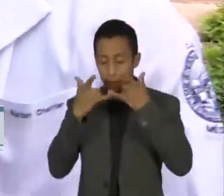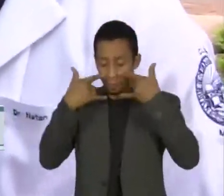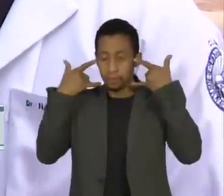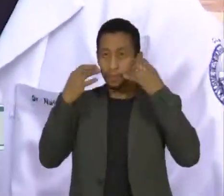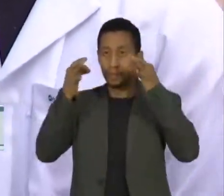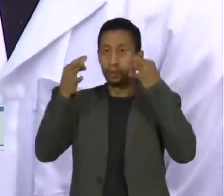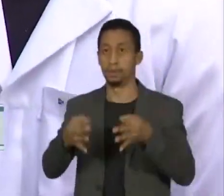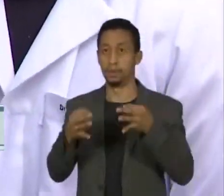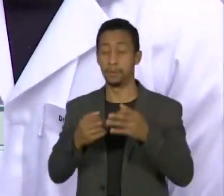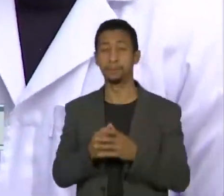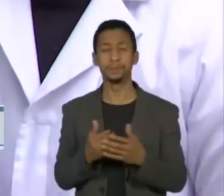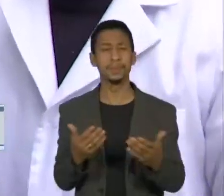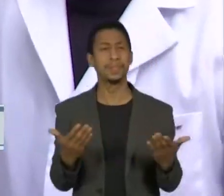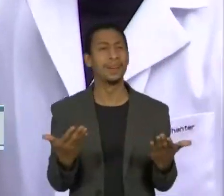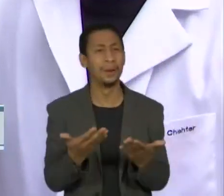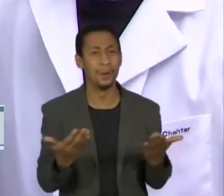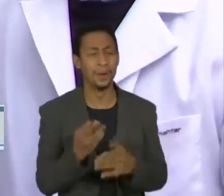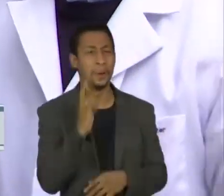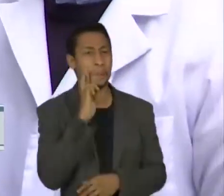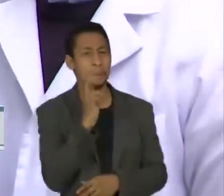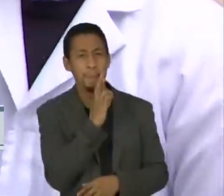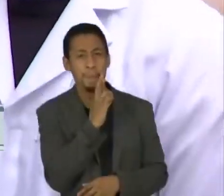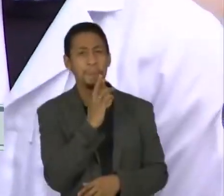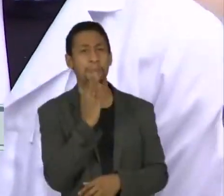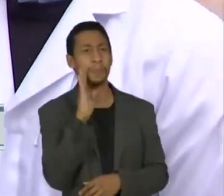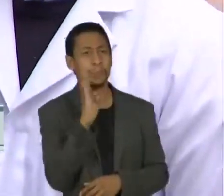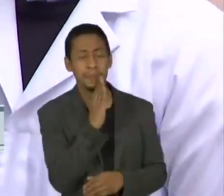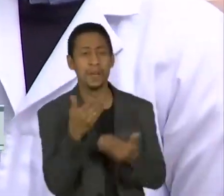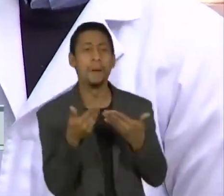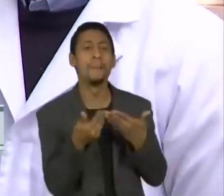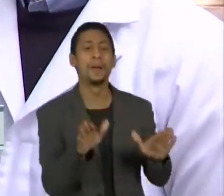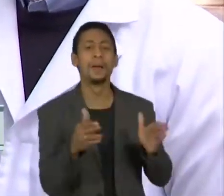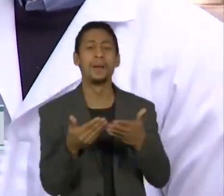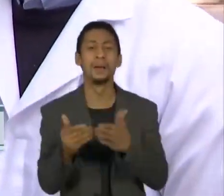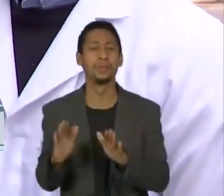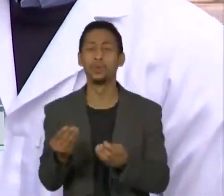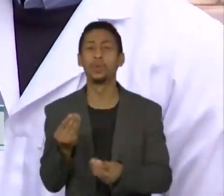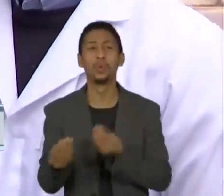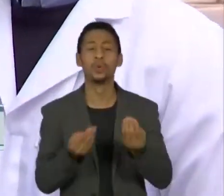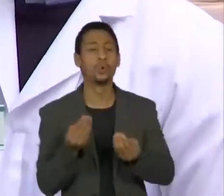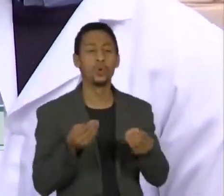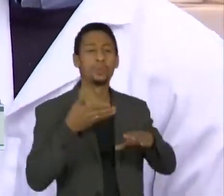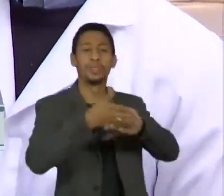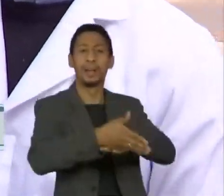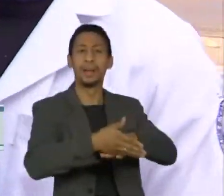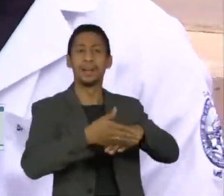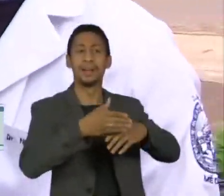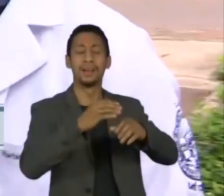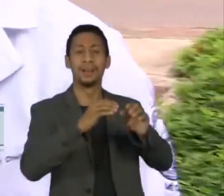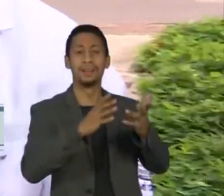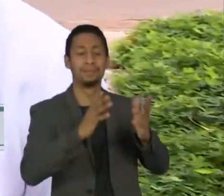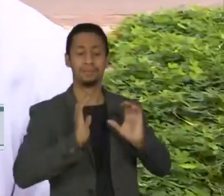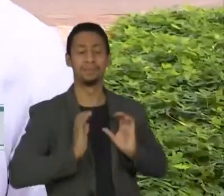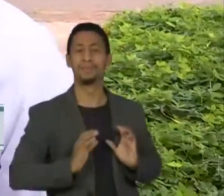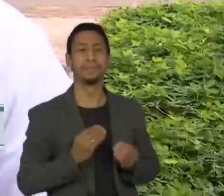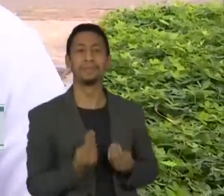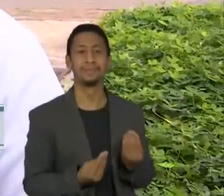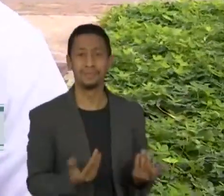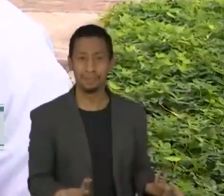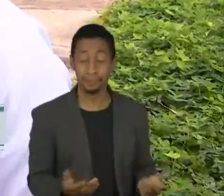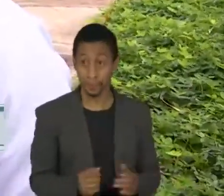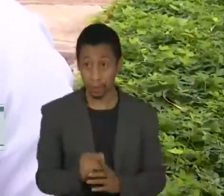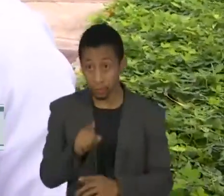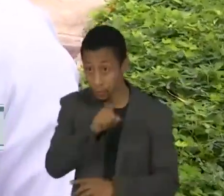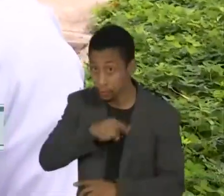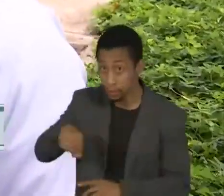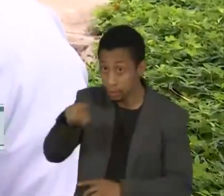e restaurantes reabrindo, de que maneira se portar nesses locais com a máscara? Então, o ideal é sempre você ter o cuidado com a mão